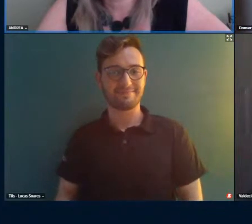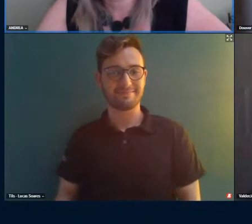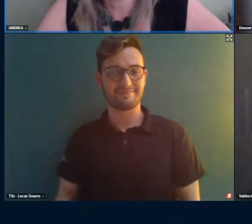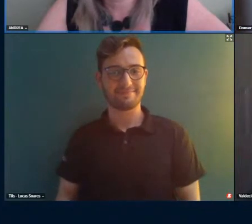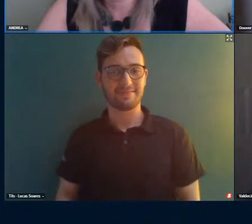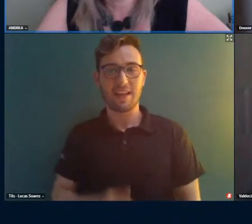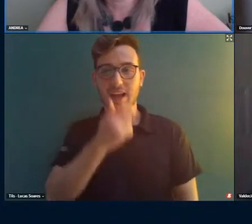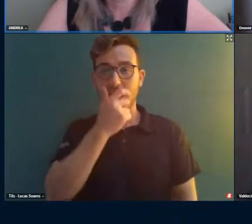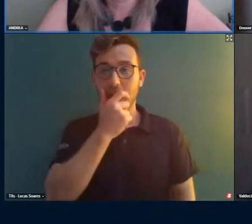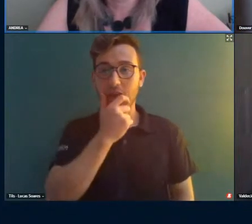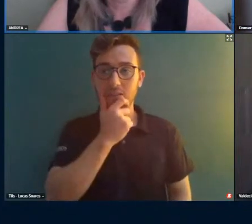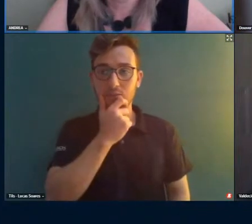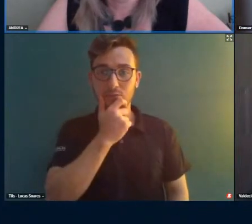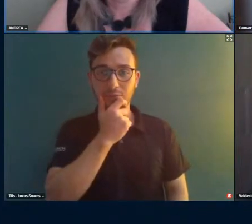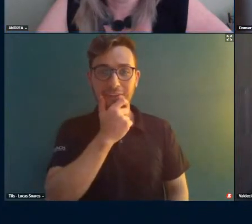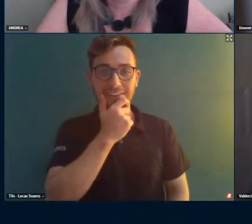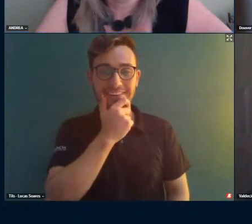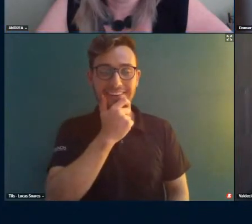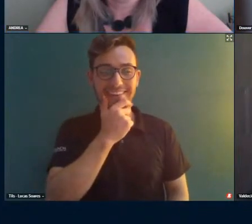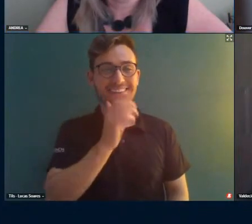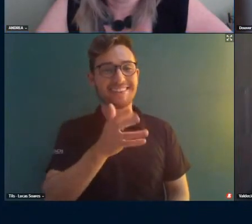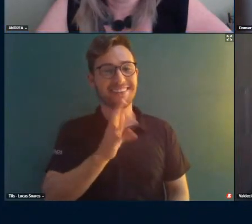Acho que ela saiu.